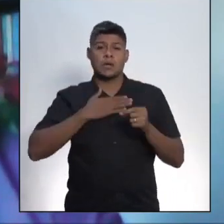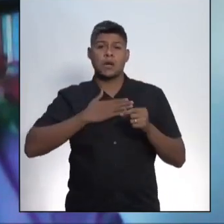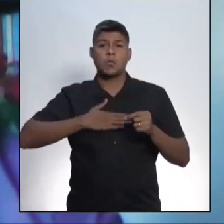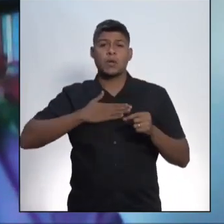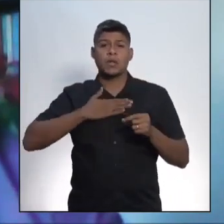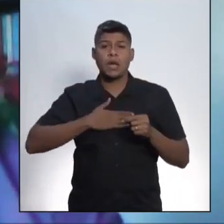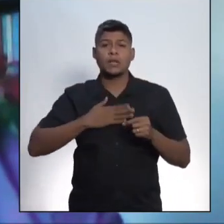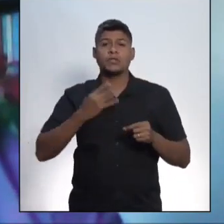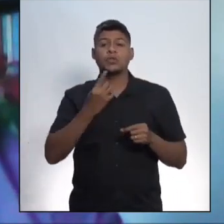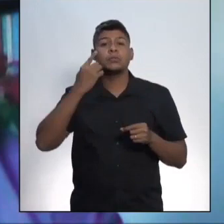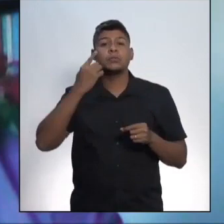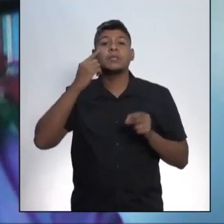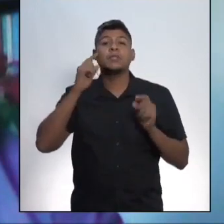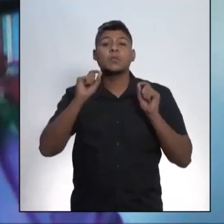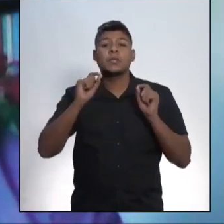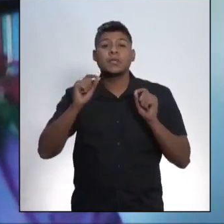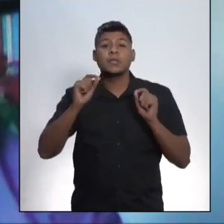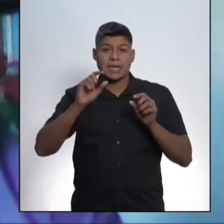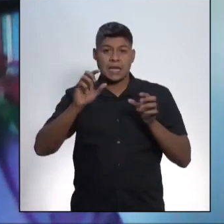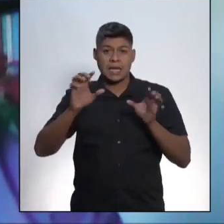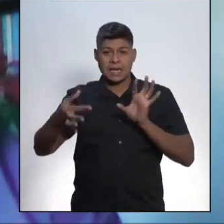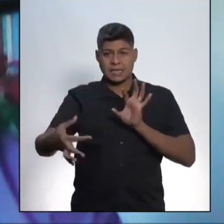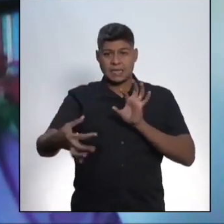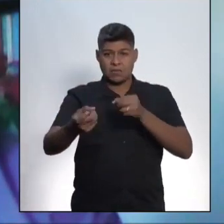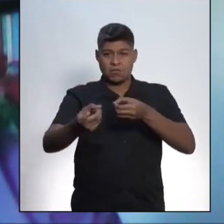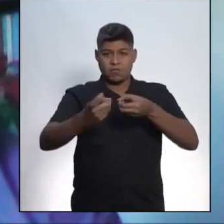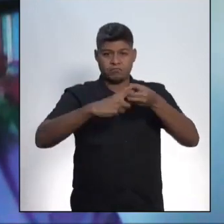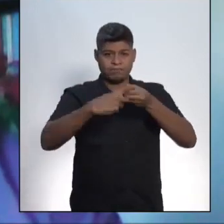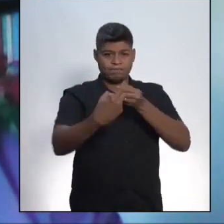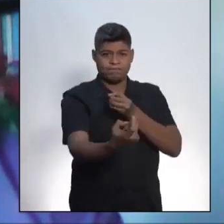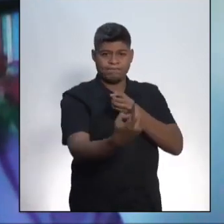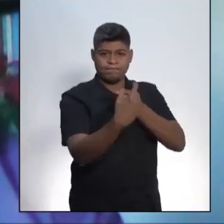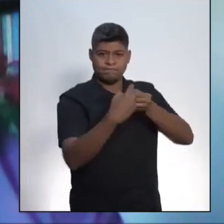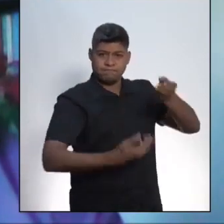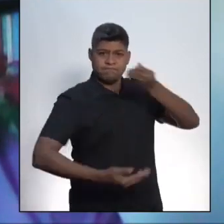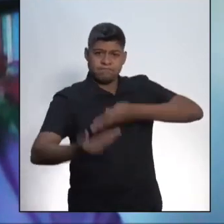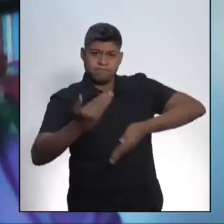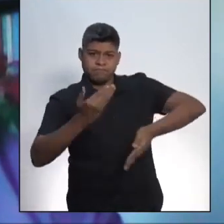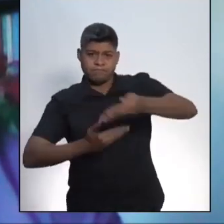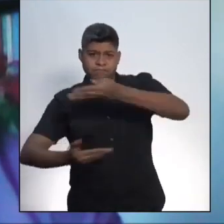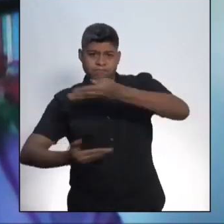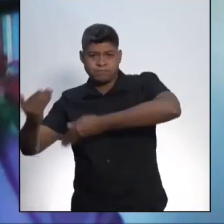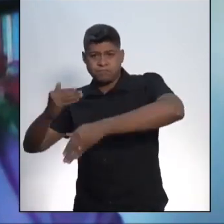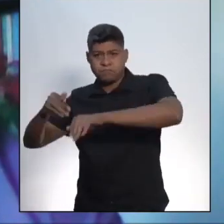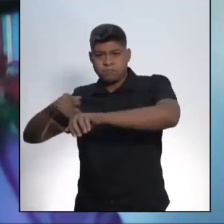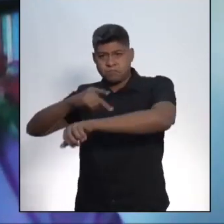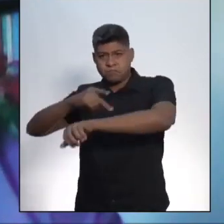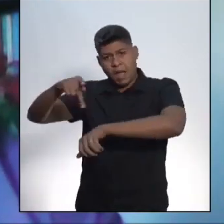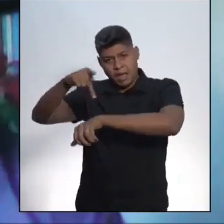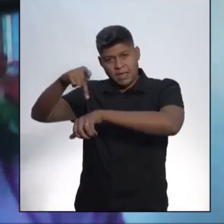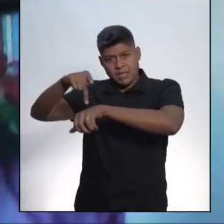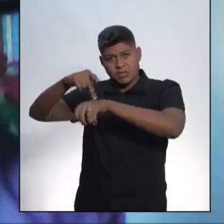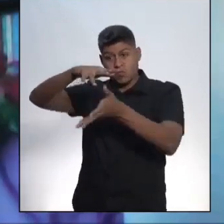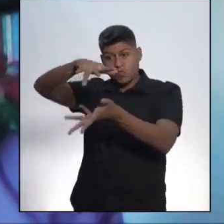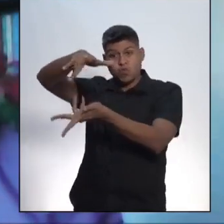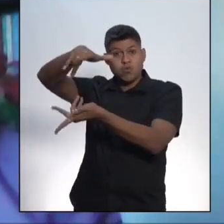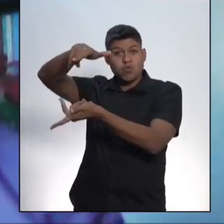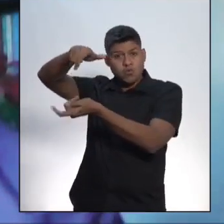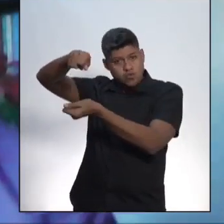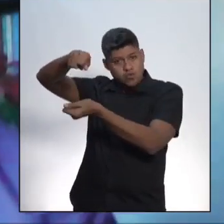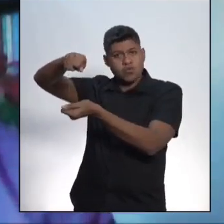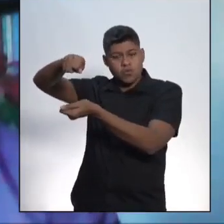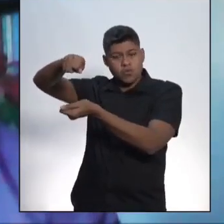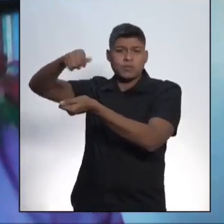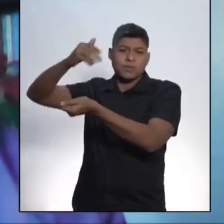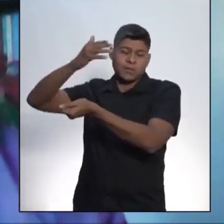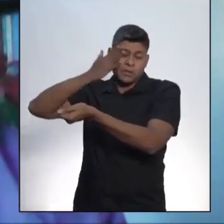tranquilidade quando a gente pensa que é toda uma rede, que é todo um grupo imenso, todo um país que está nessa situação, um mundo, na verdade, não